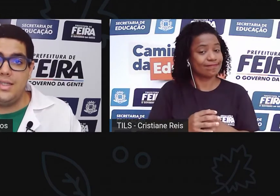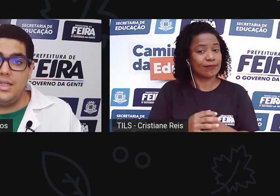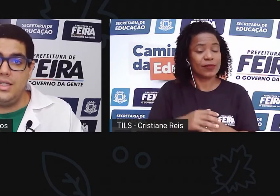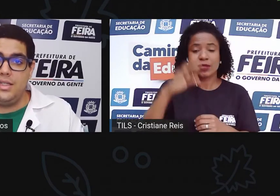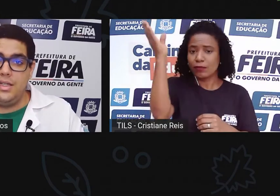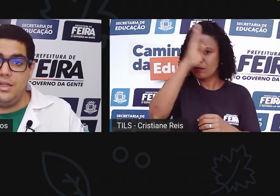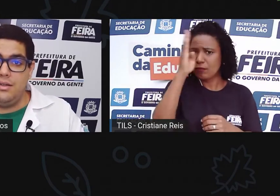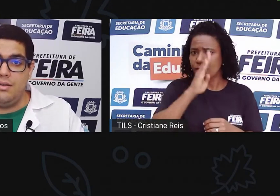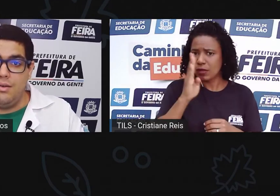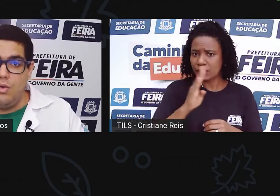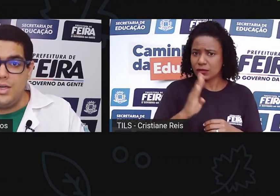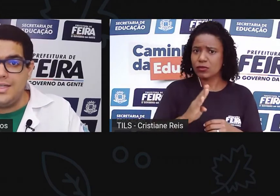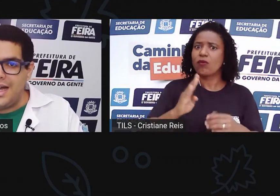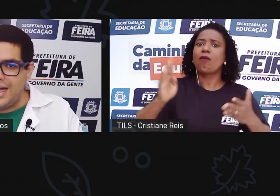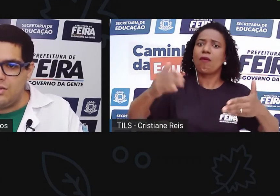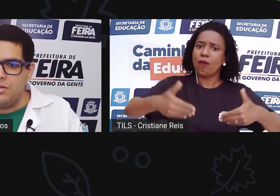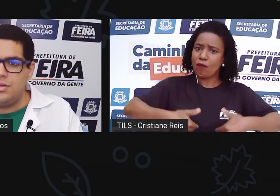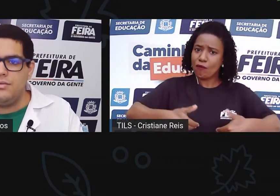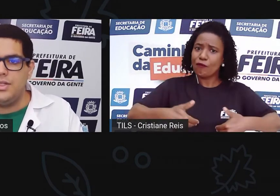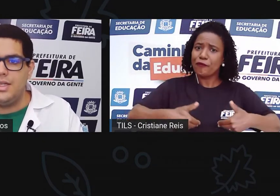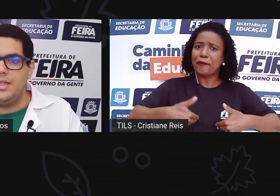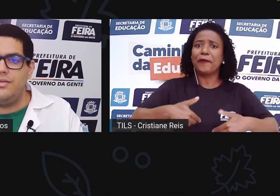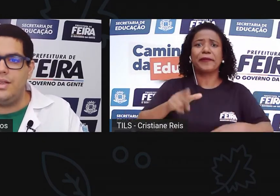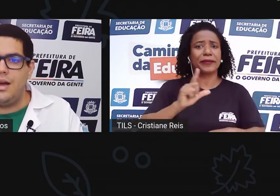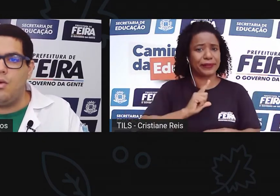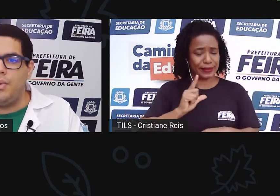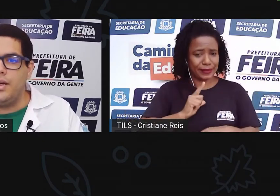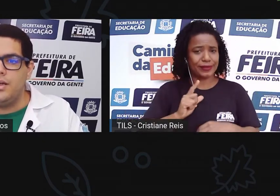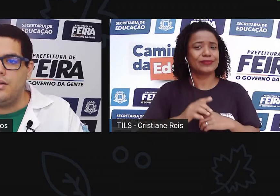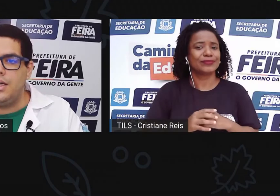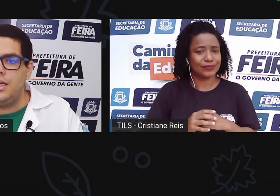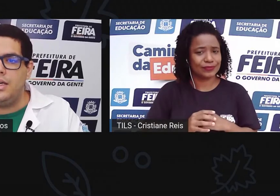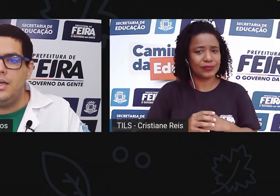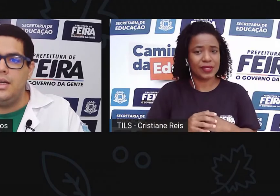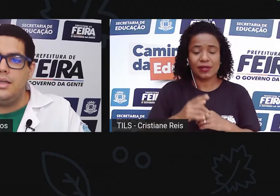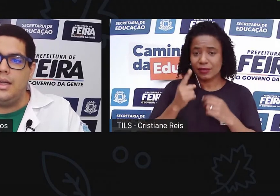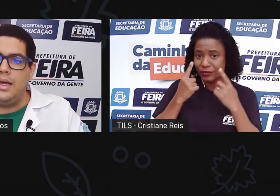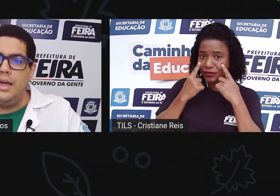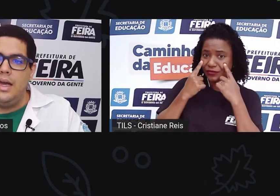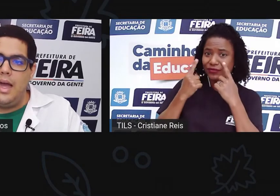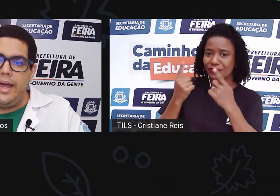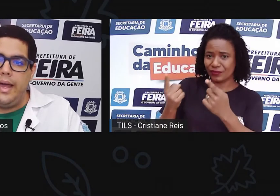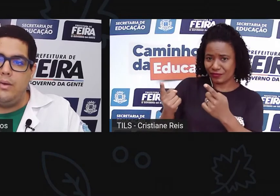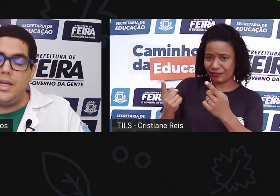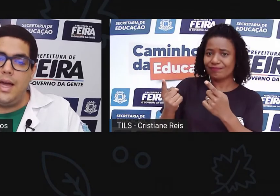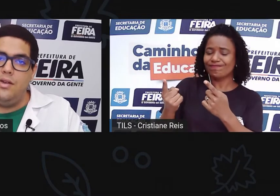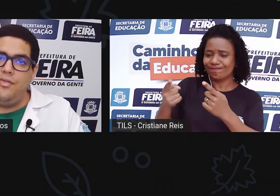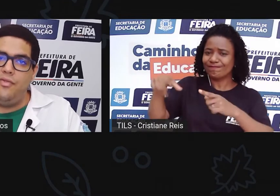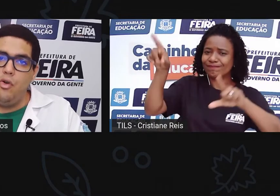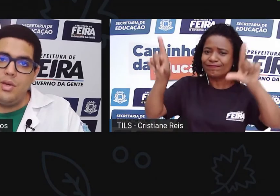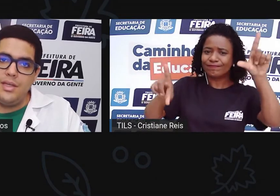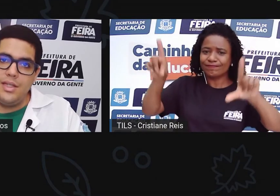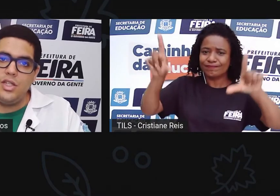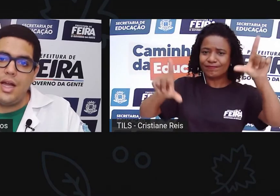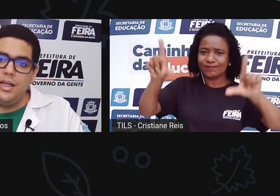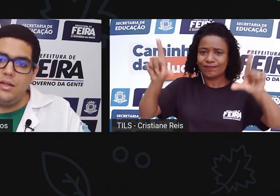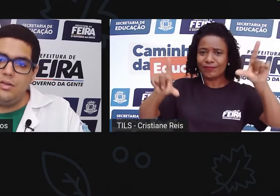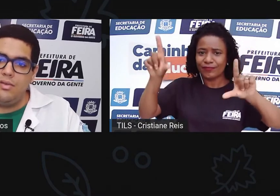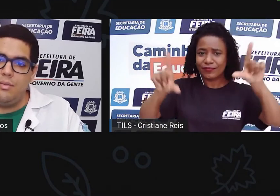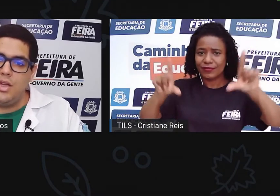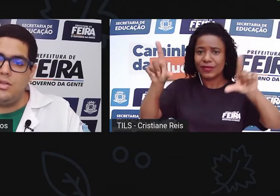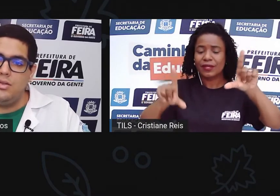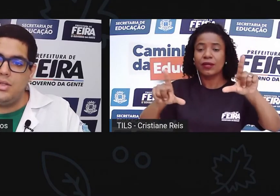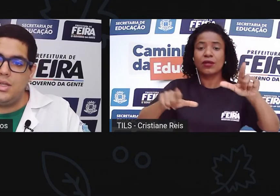a gente assiste horrorizados, vocês devem estar acompanhando aí, né? O cenário de fome se